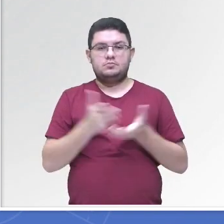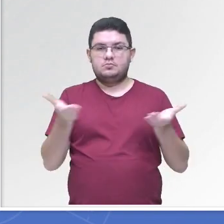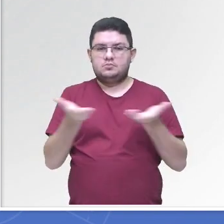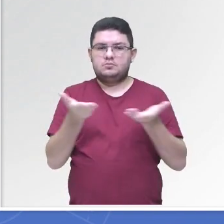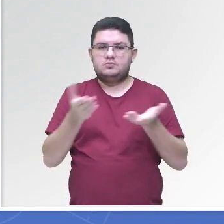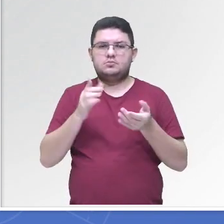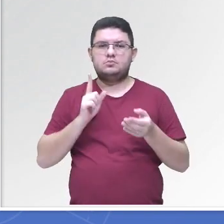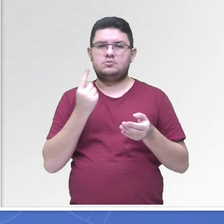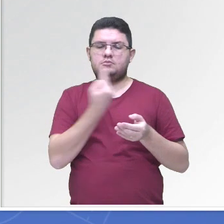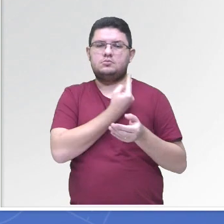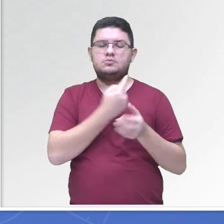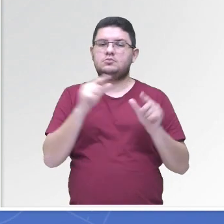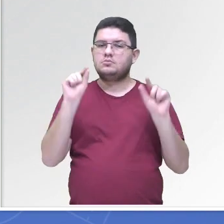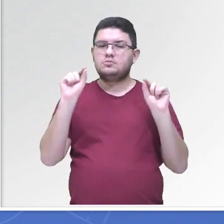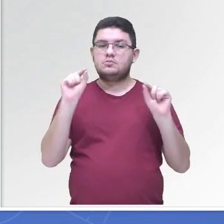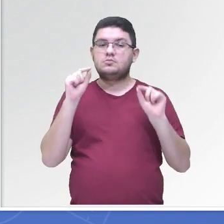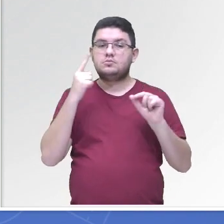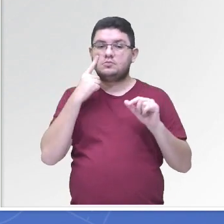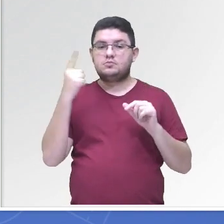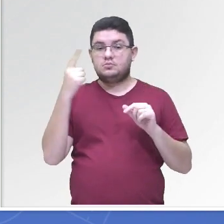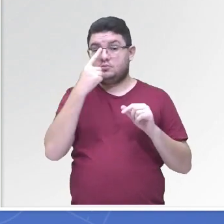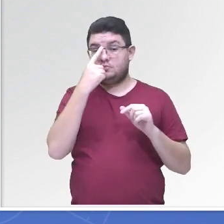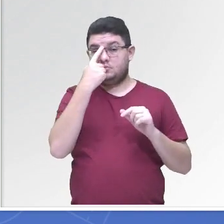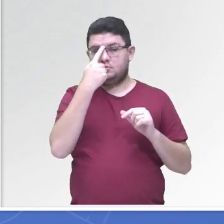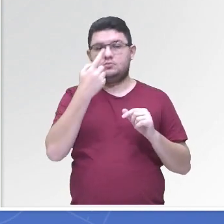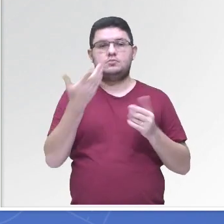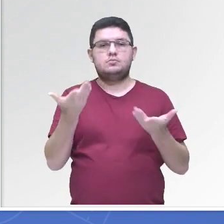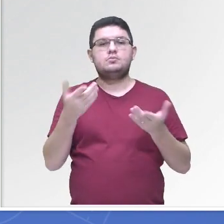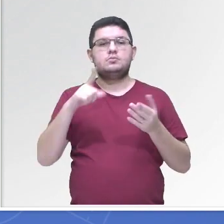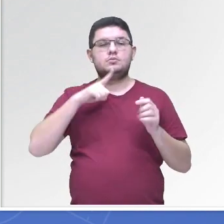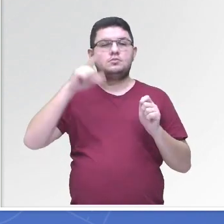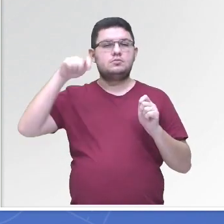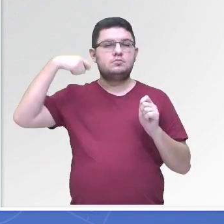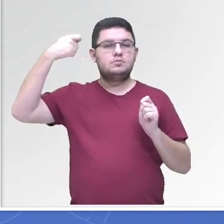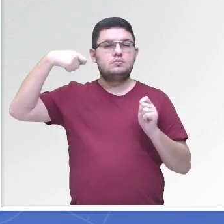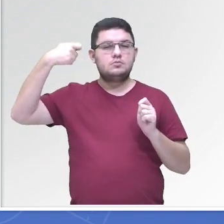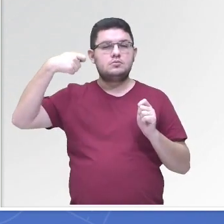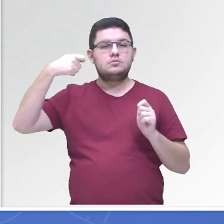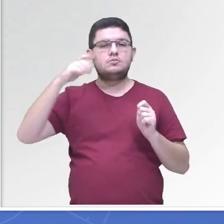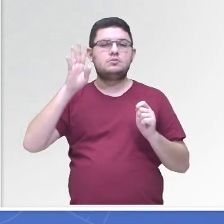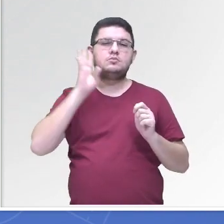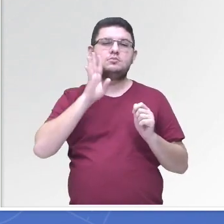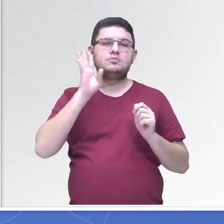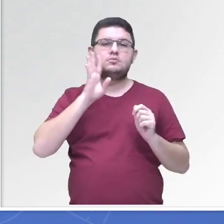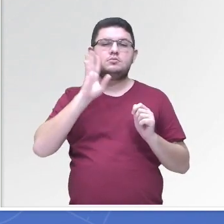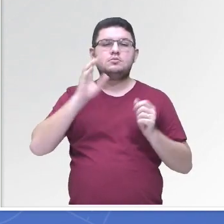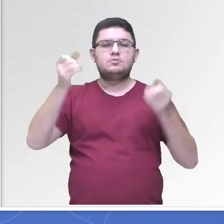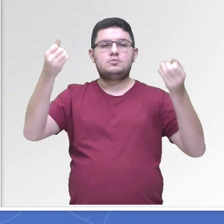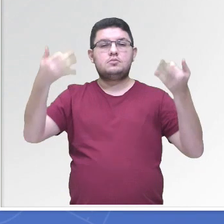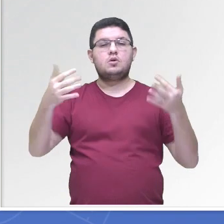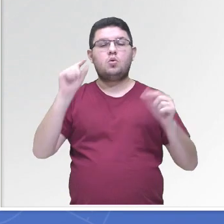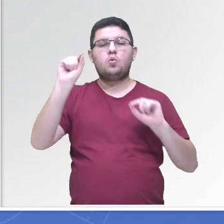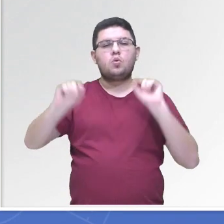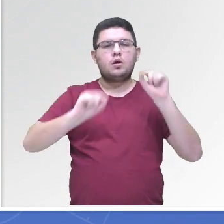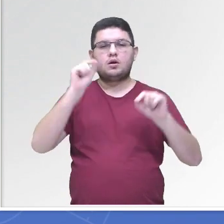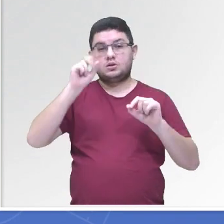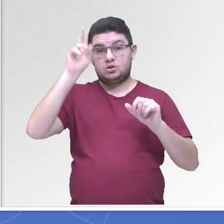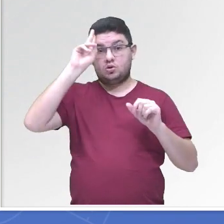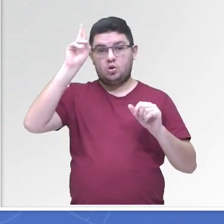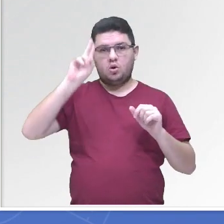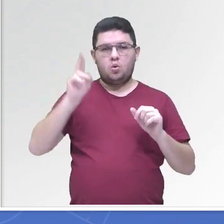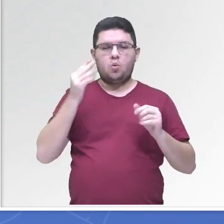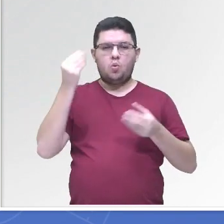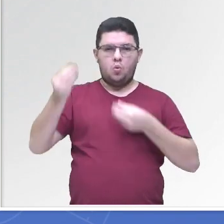para dar início aí, dar esse pontapé inicial, a gente vai ver uma animação bem legal que conta um pouquinho da história,